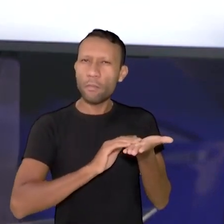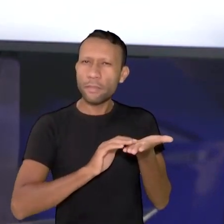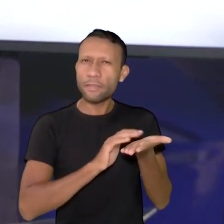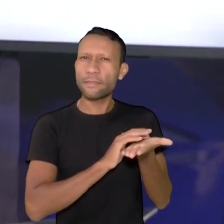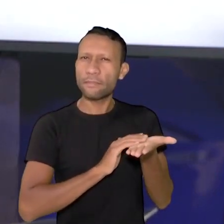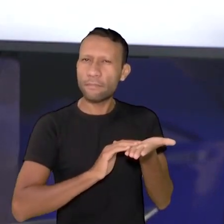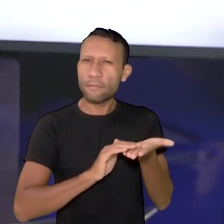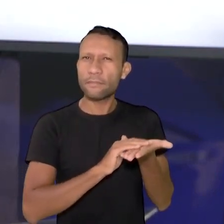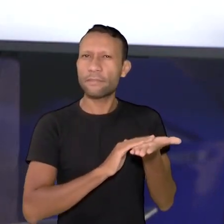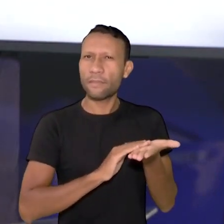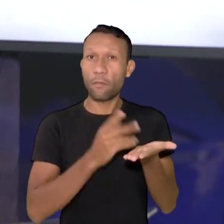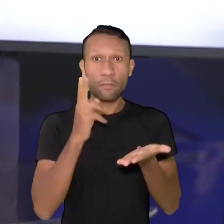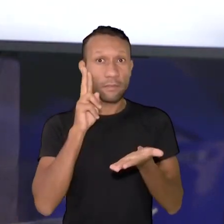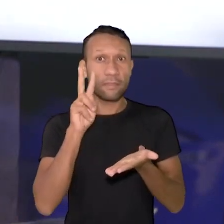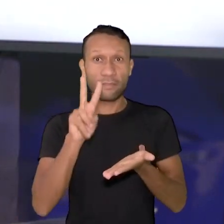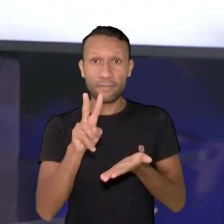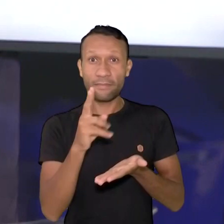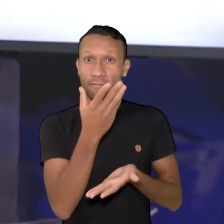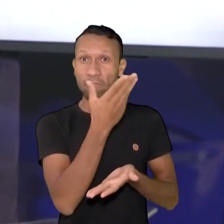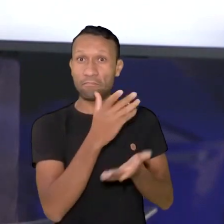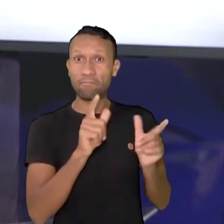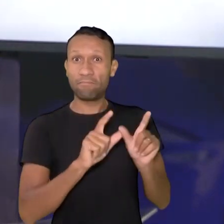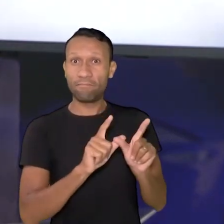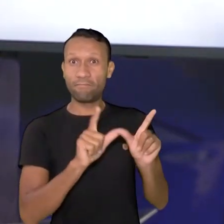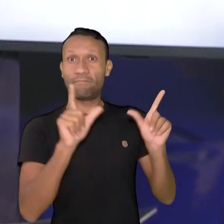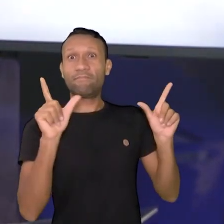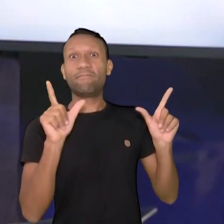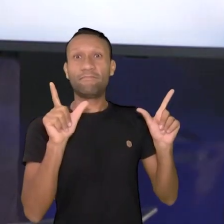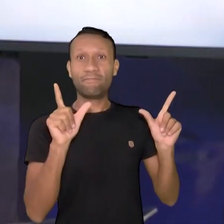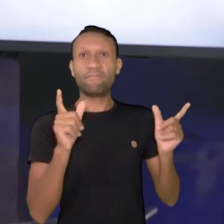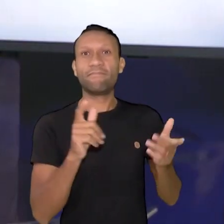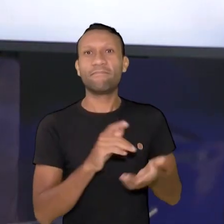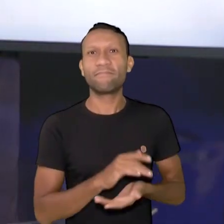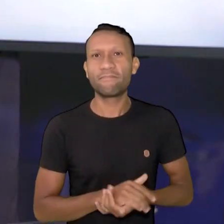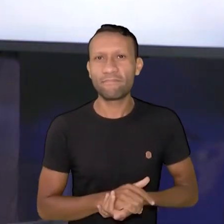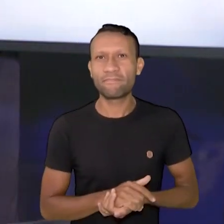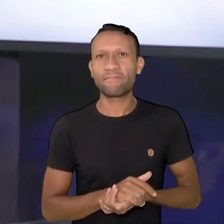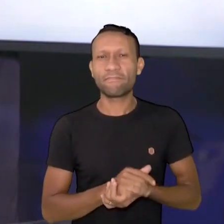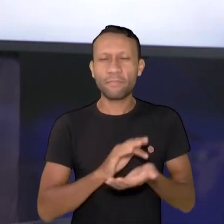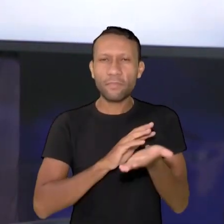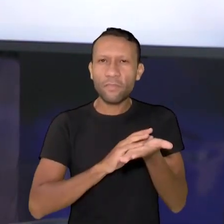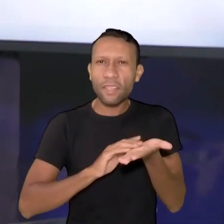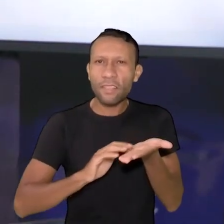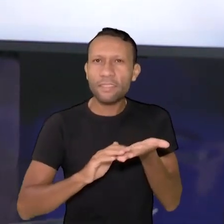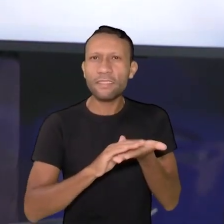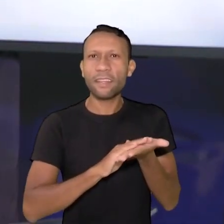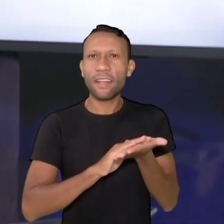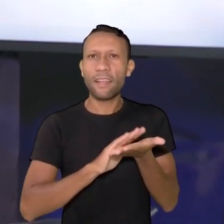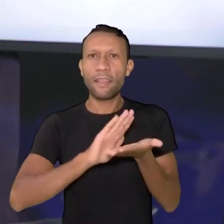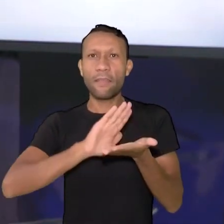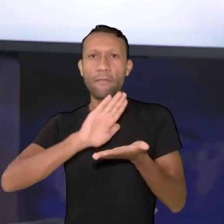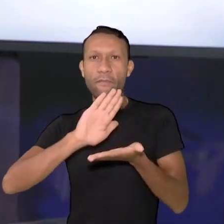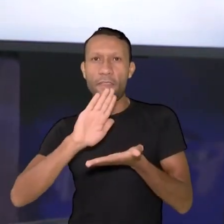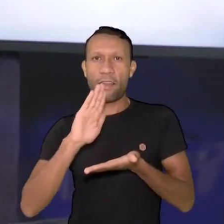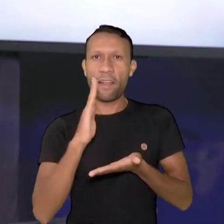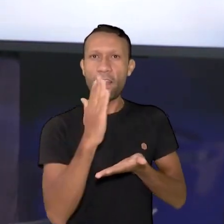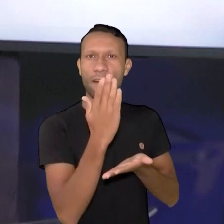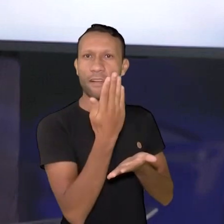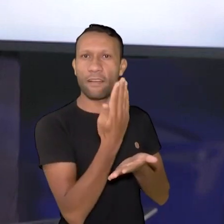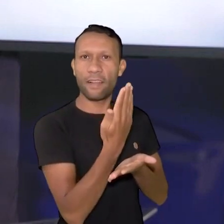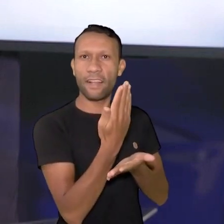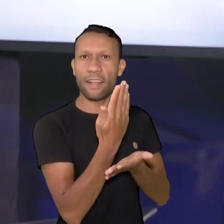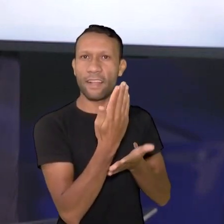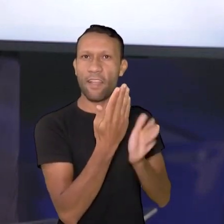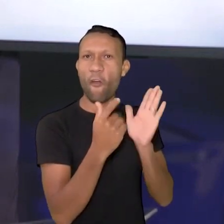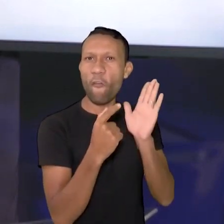botei aqui bem gigantão para a gente poder desenvolver, ó. Coloquei aqui o nome Aislan e eu vou virar a folha e vou